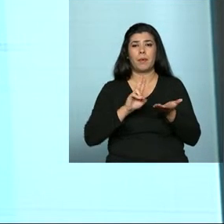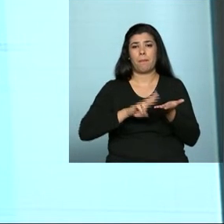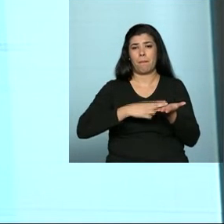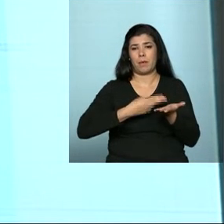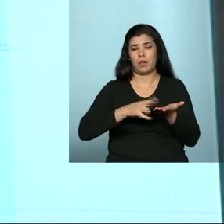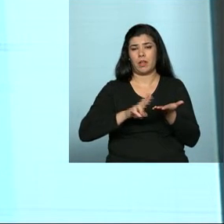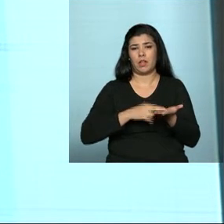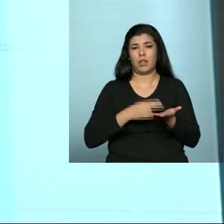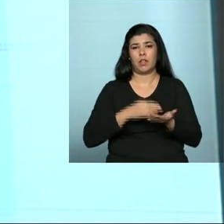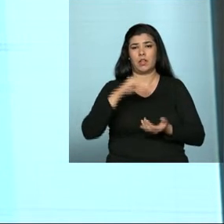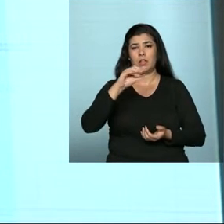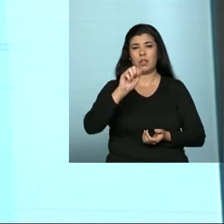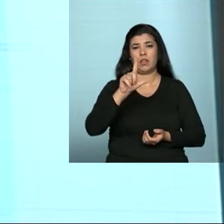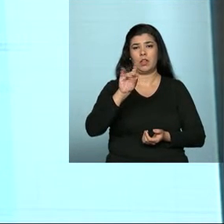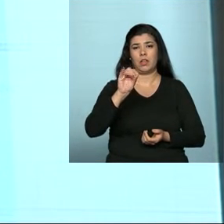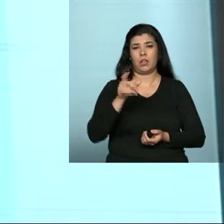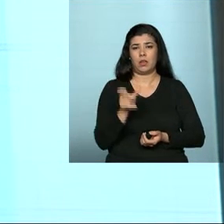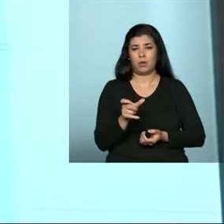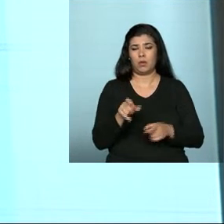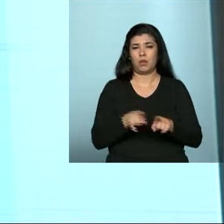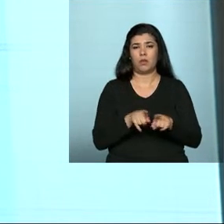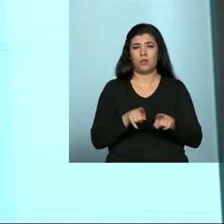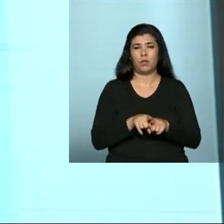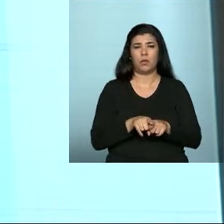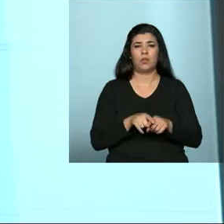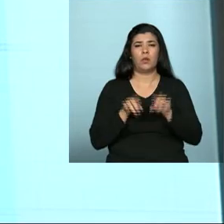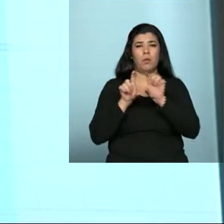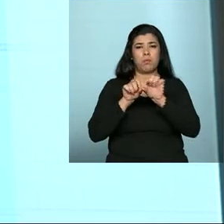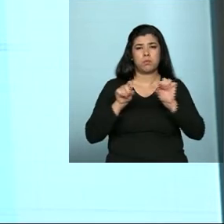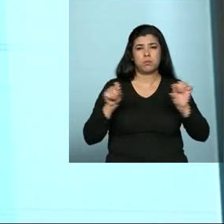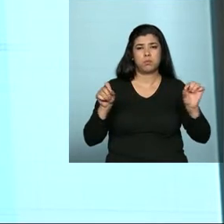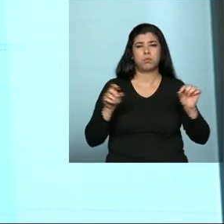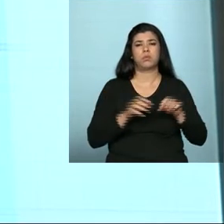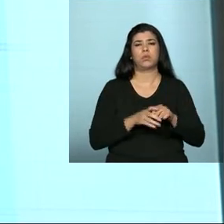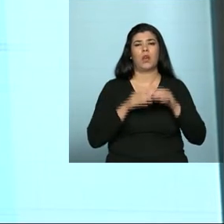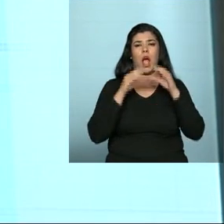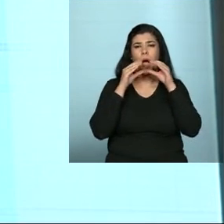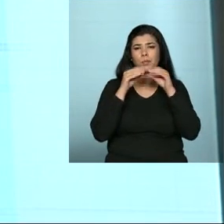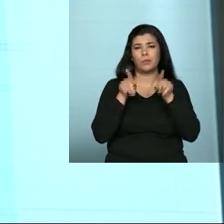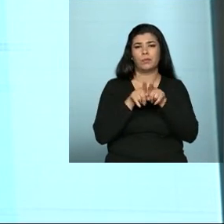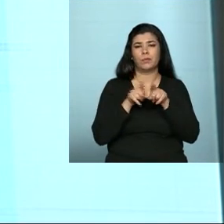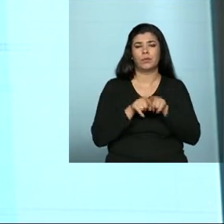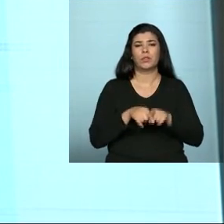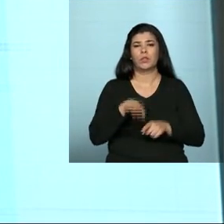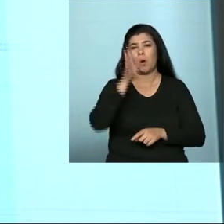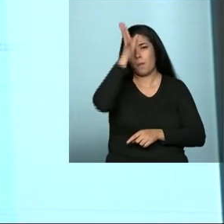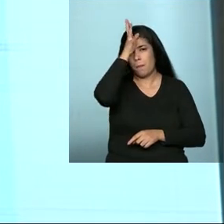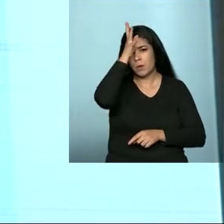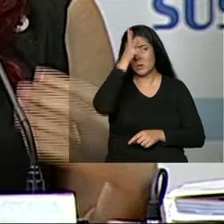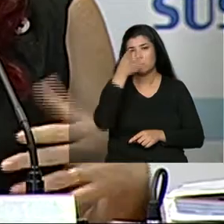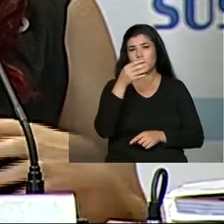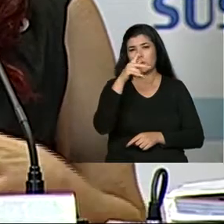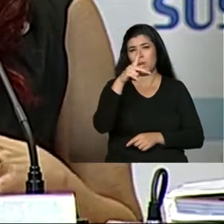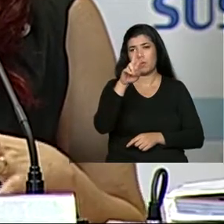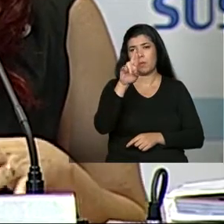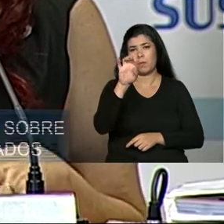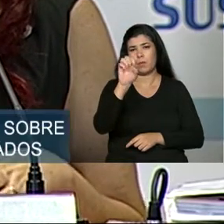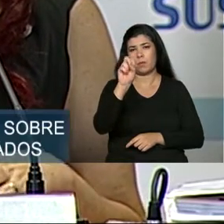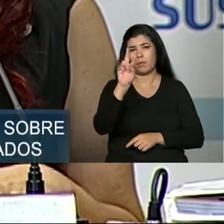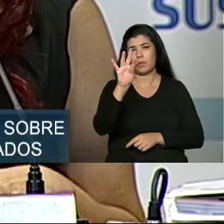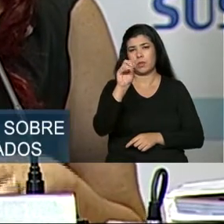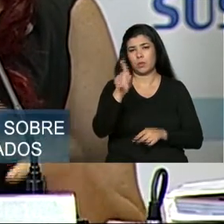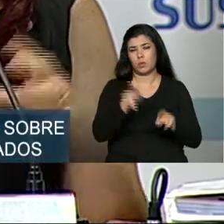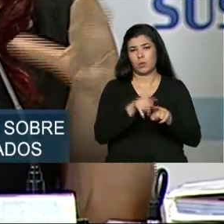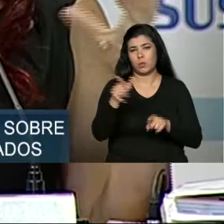é a quarta etapa, com empanados, hambúrguer, linguiça, mortadela, presunto, queijo e salsicha. Então, com isso, nós